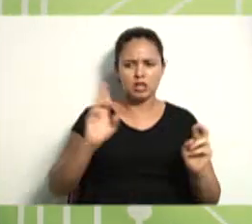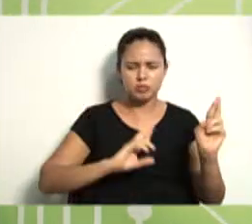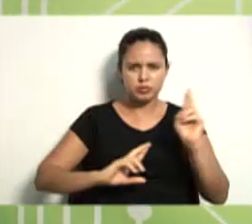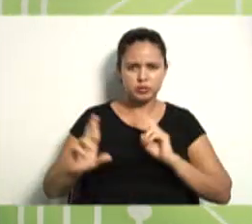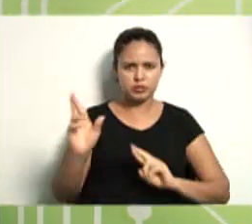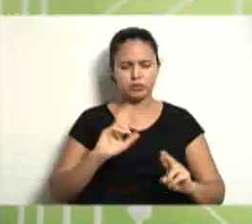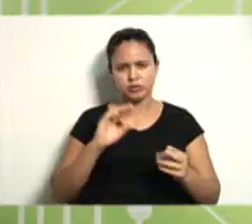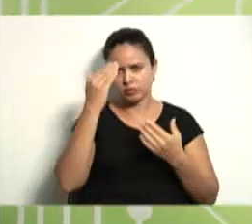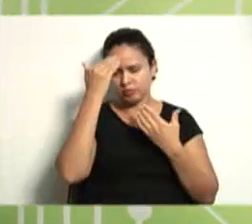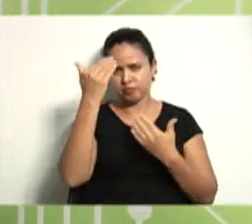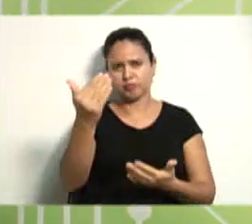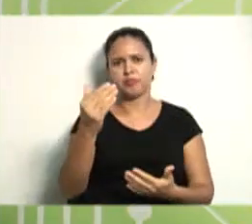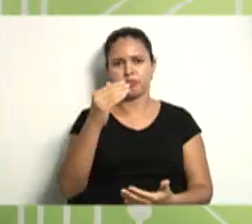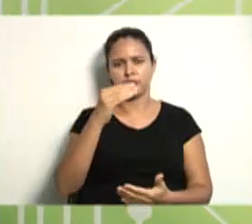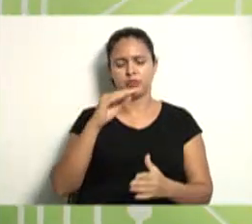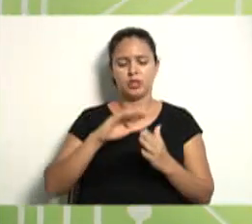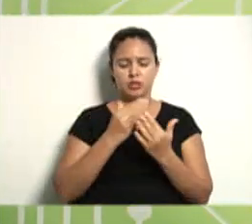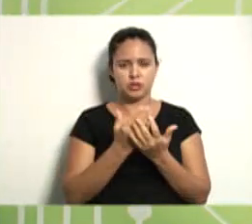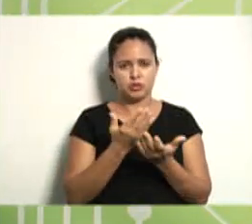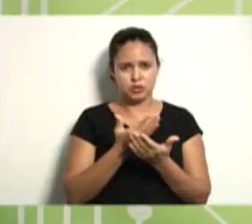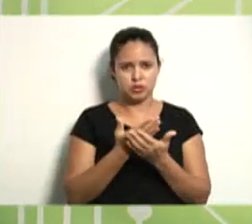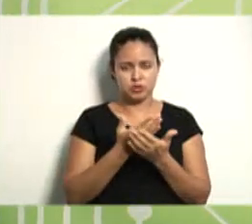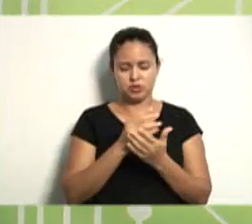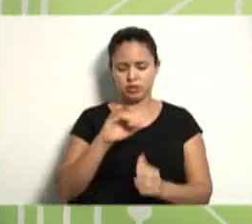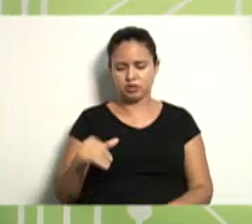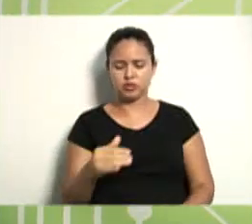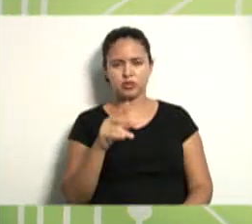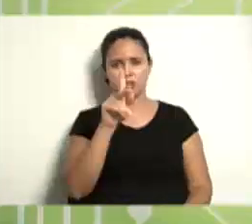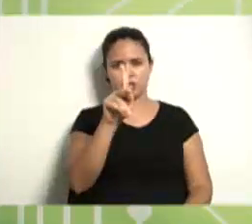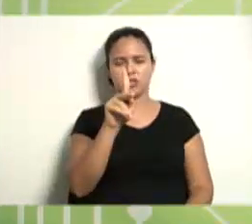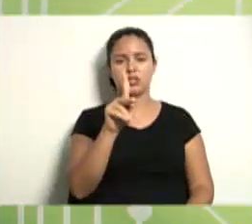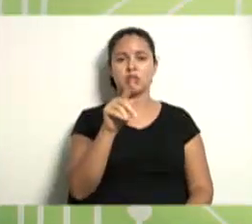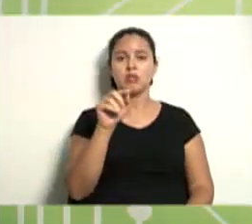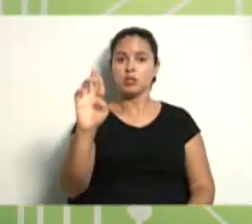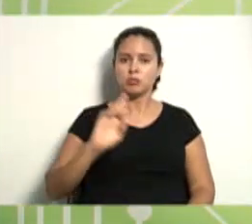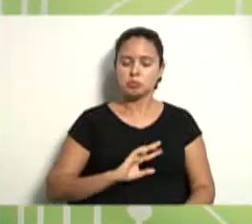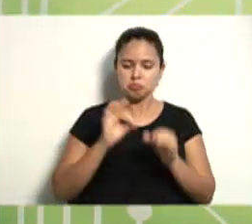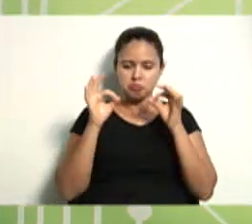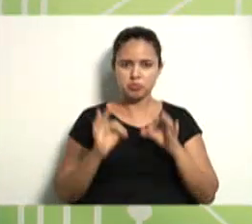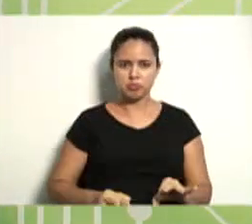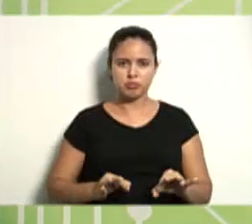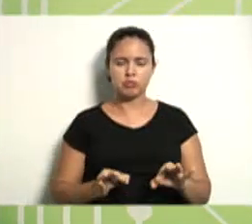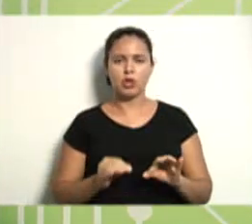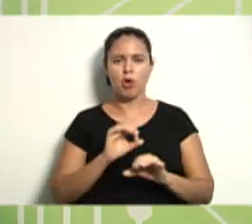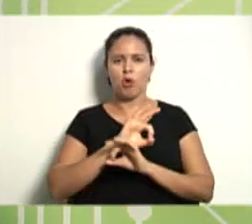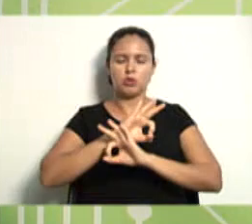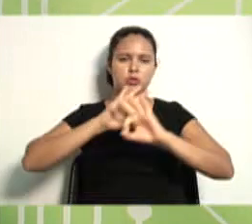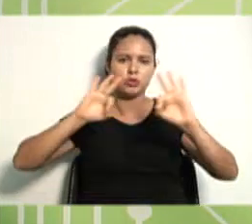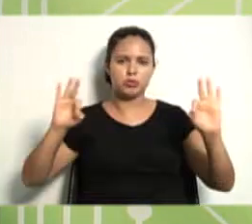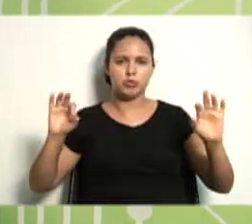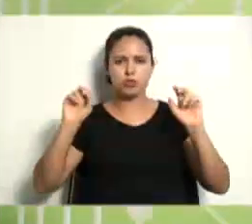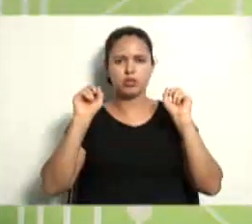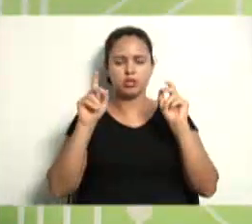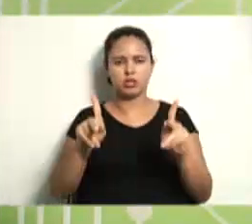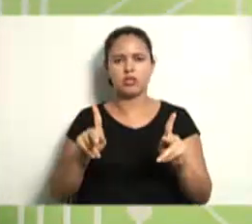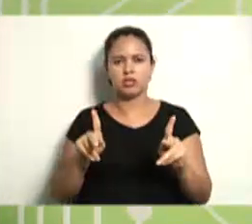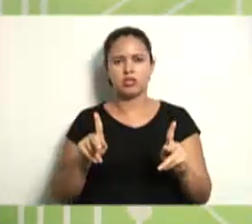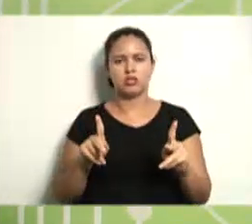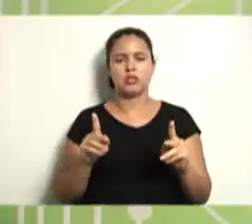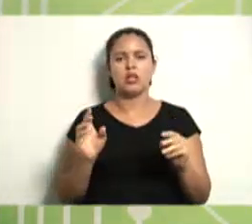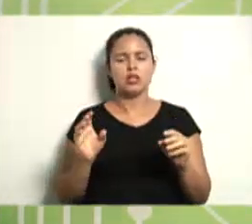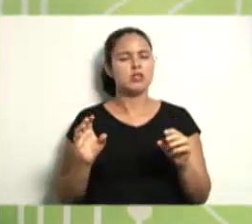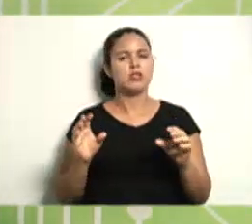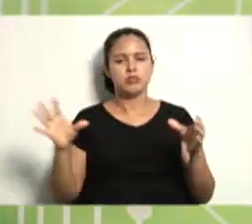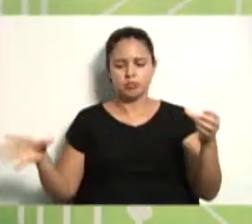Escola JK. Respondeu as 3 questões. Respondeu correta, né? Resposta ok. Resposta